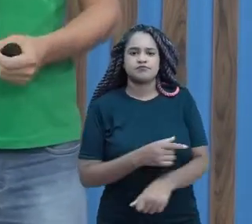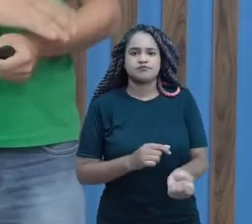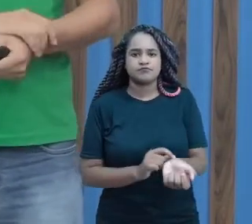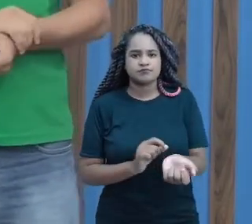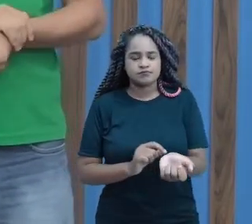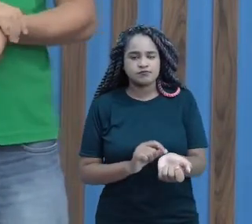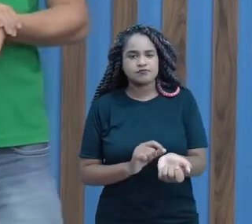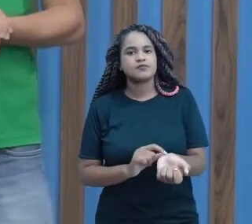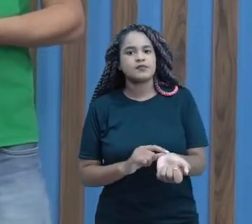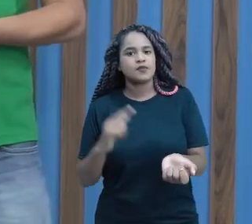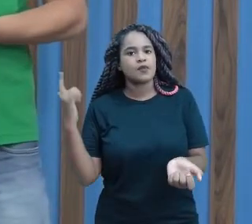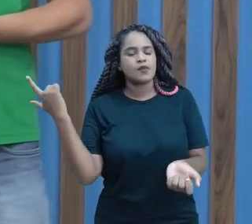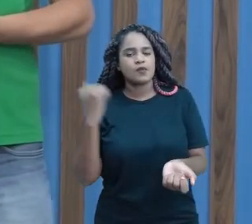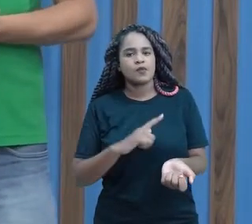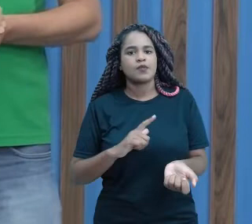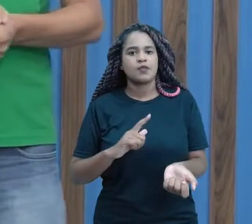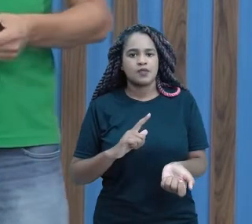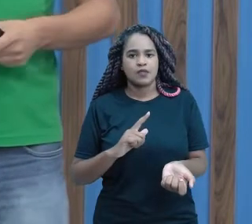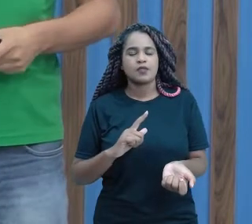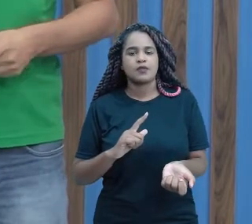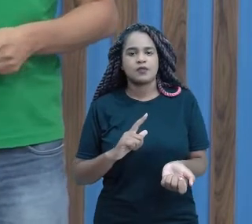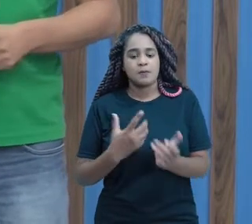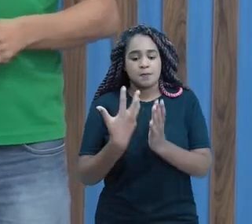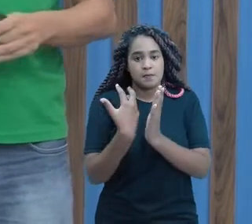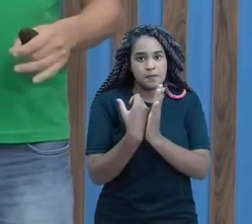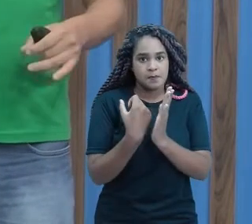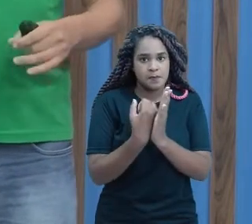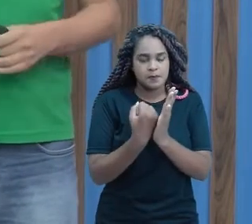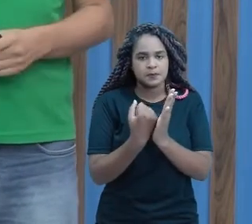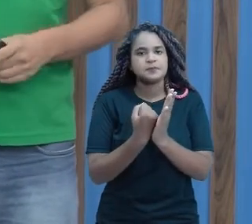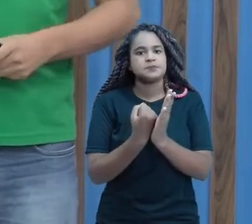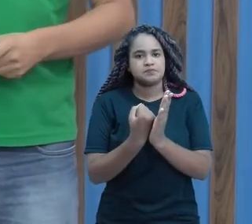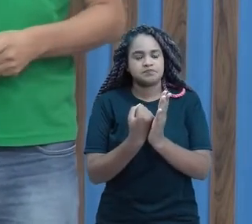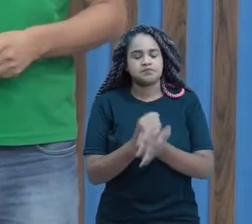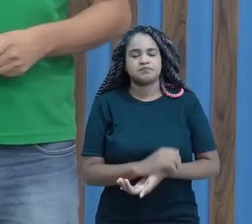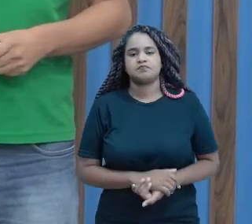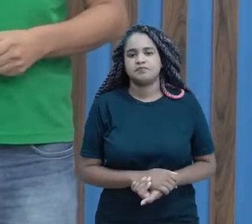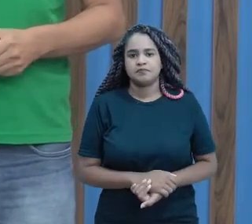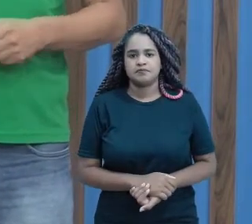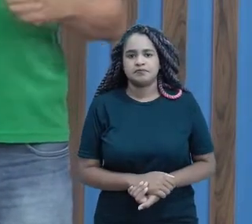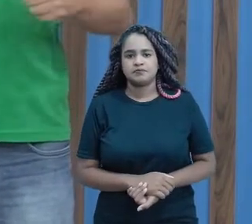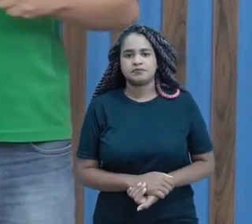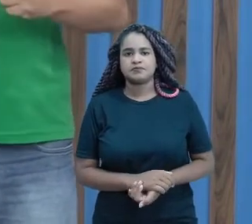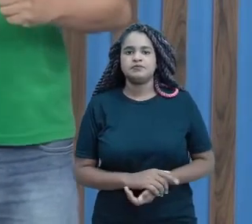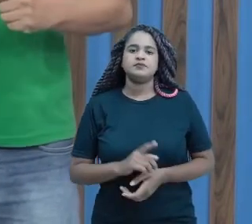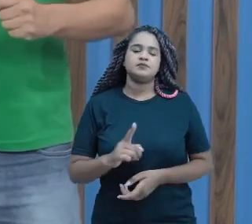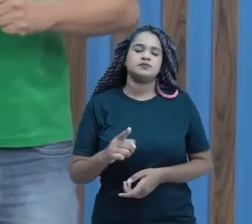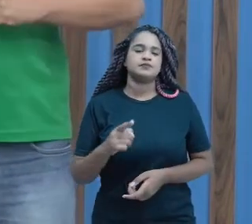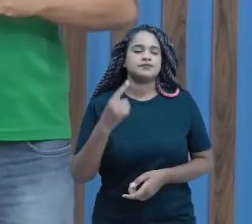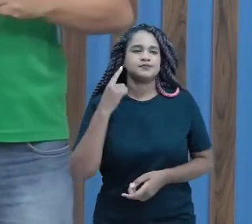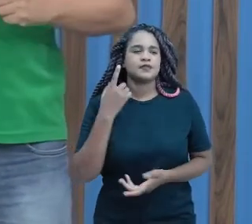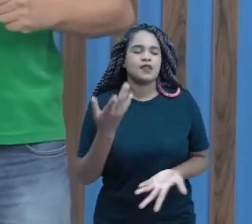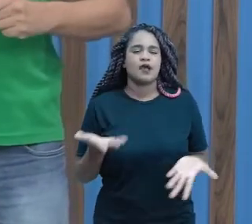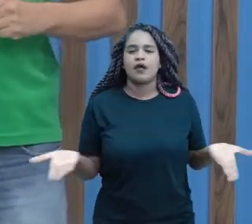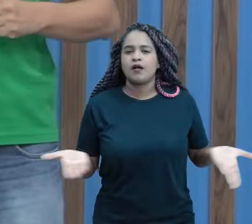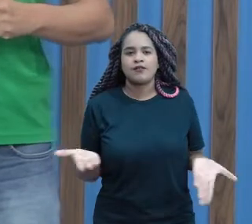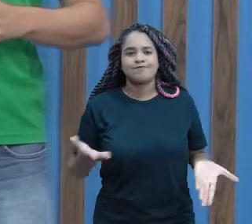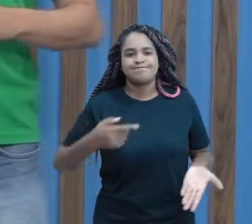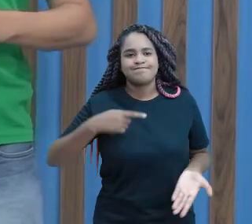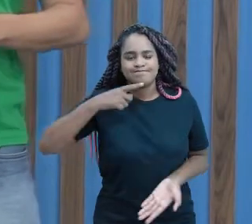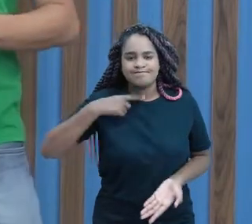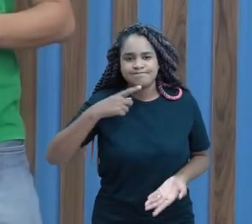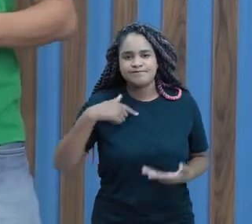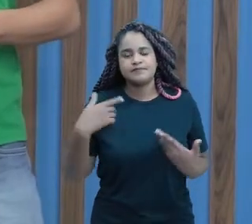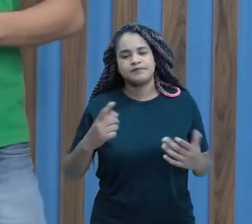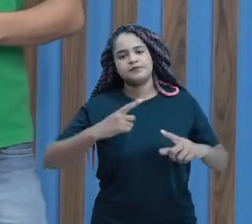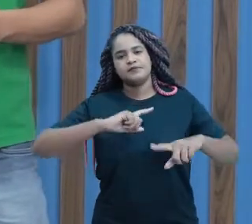para a loja de aplicativos, o qual vocês podem baixar, não deu para fazer isso agora, não dá para fazer isso agora, vocês podem ir depois